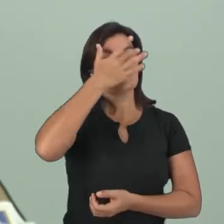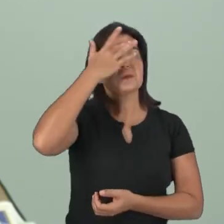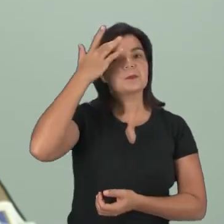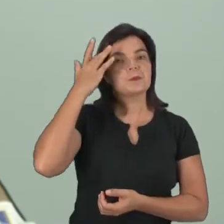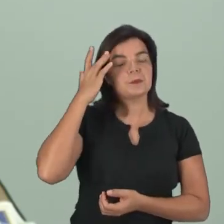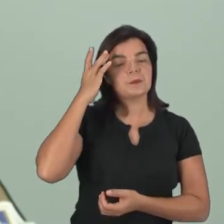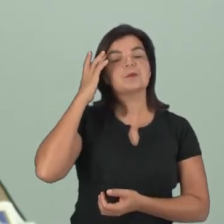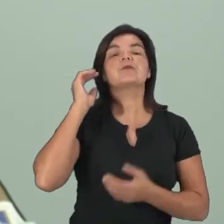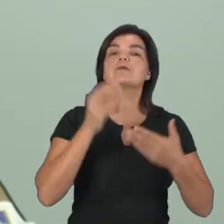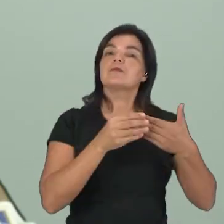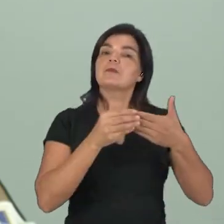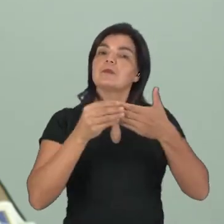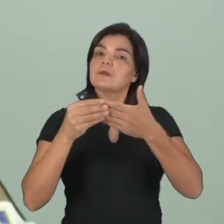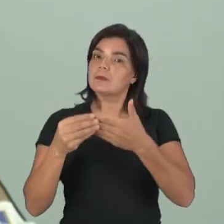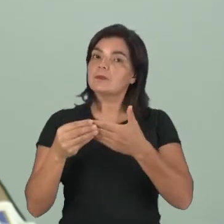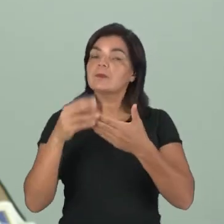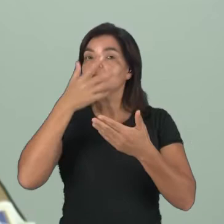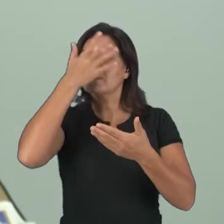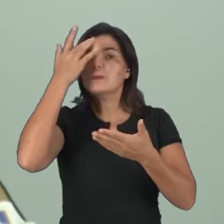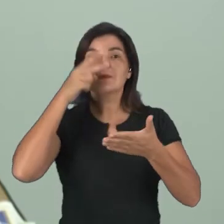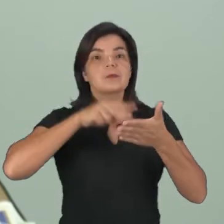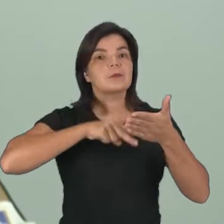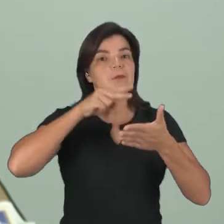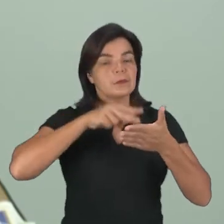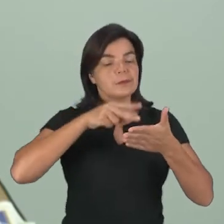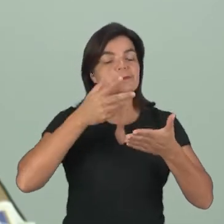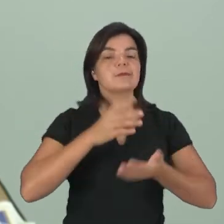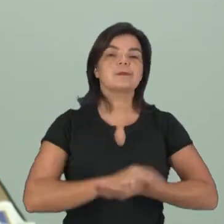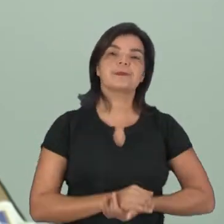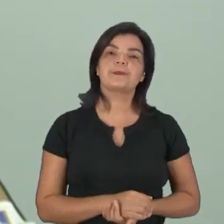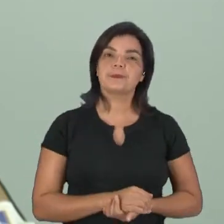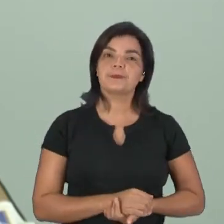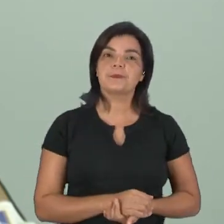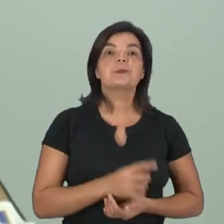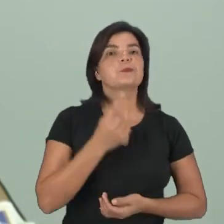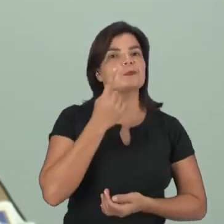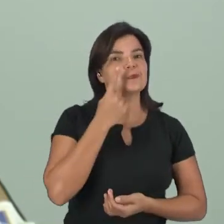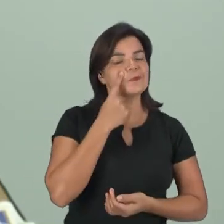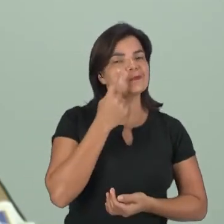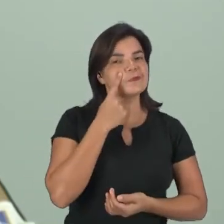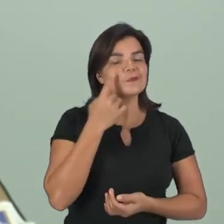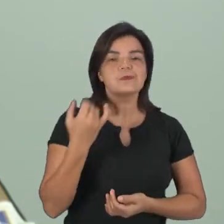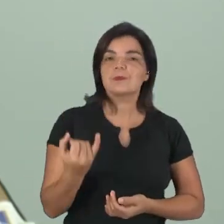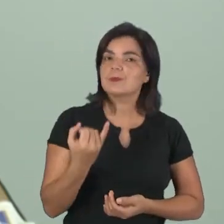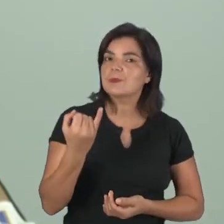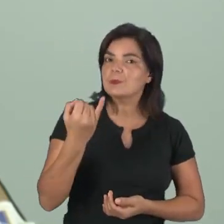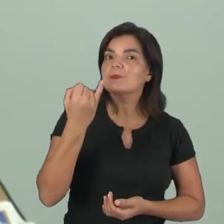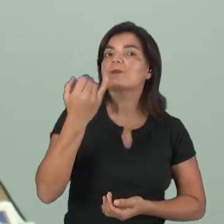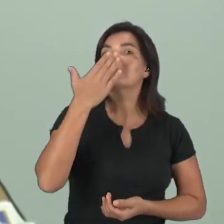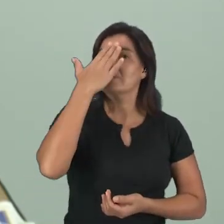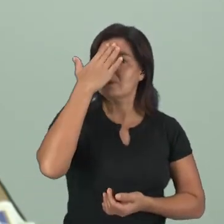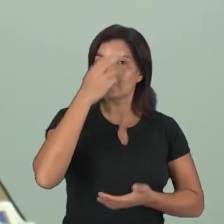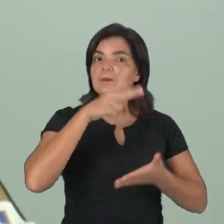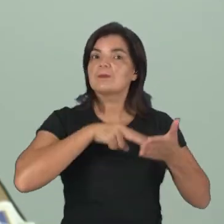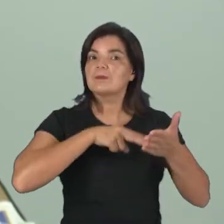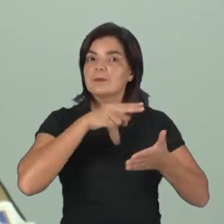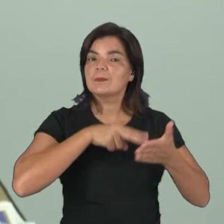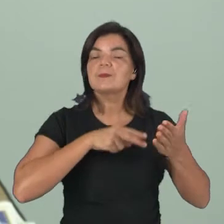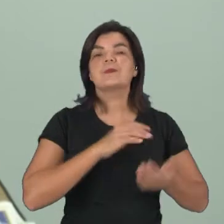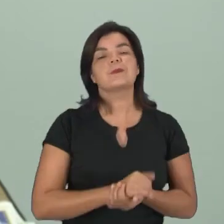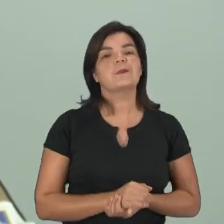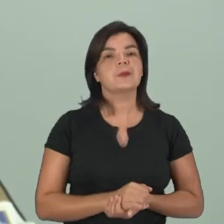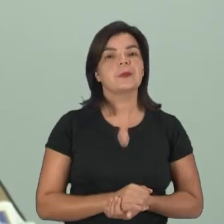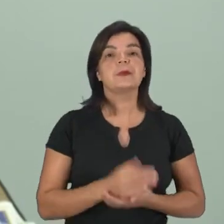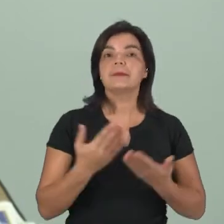alguém na casa e ela levasse aquele bilhete para a pessoa ler para ela viram como é muito importante é saber ler